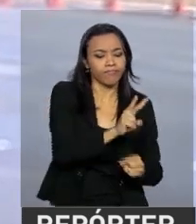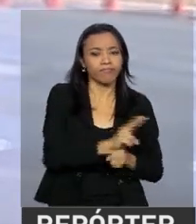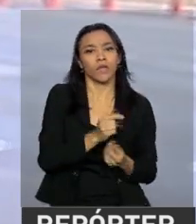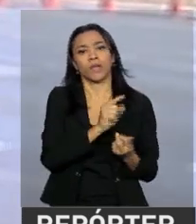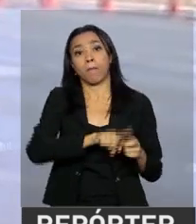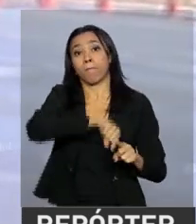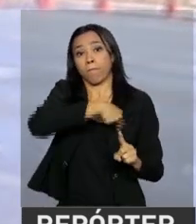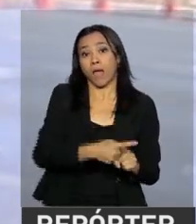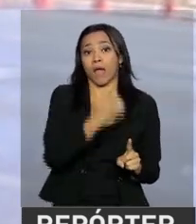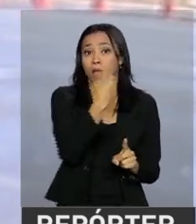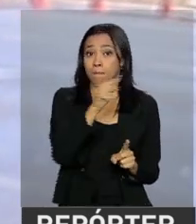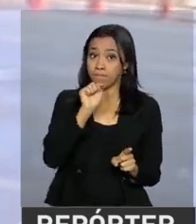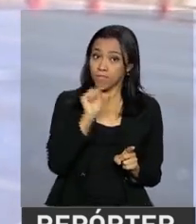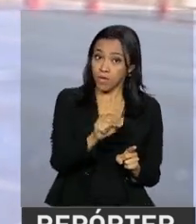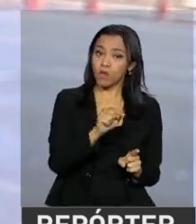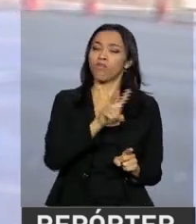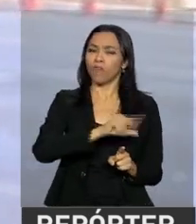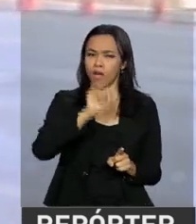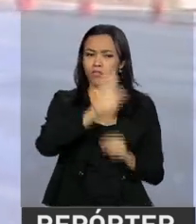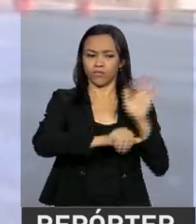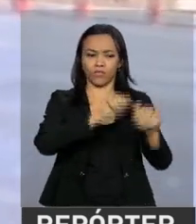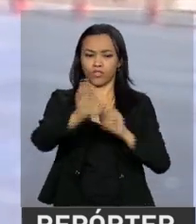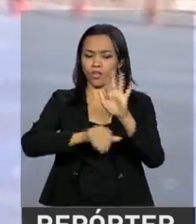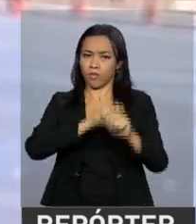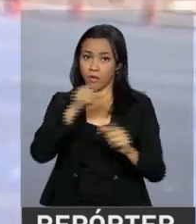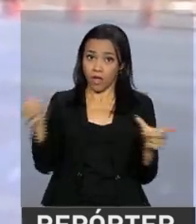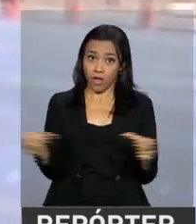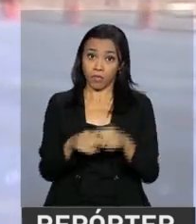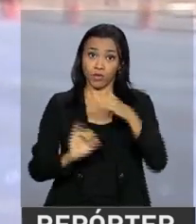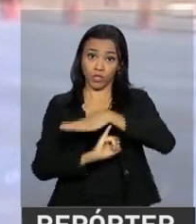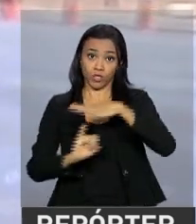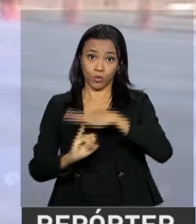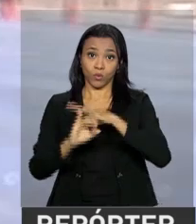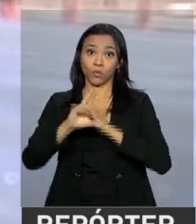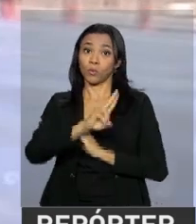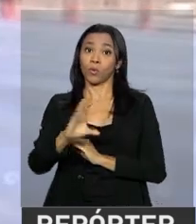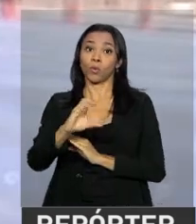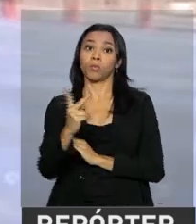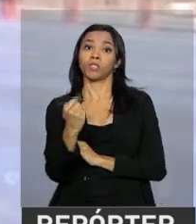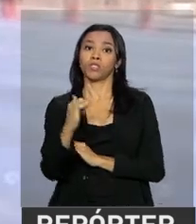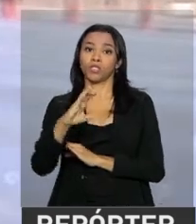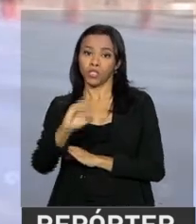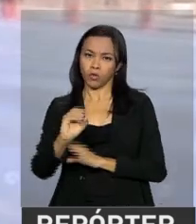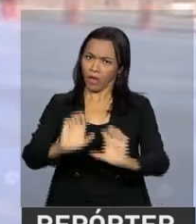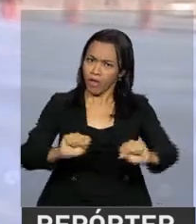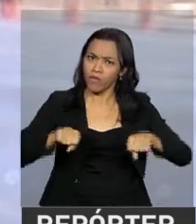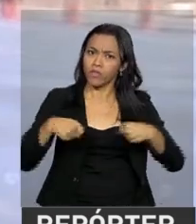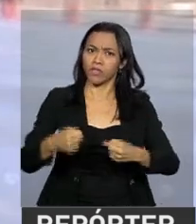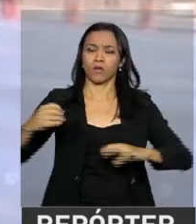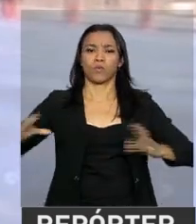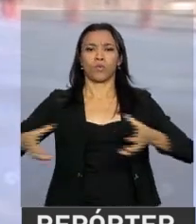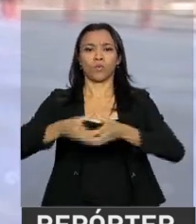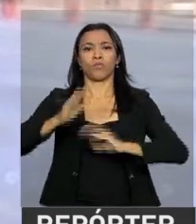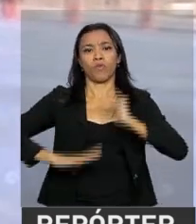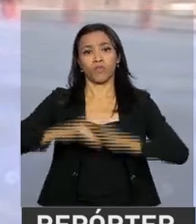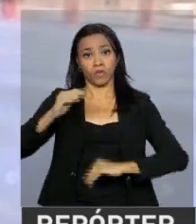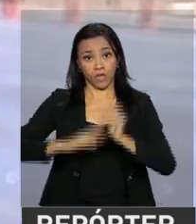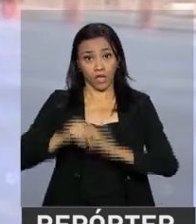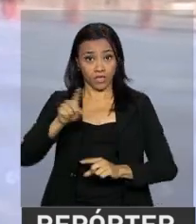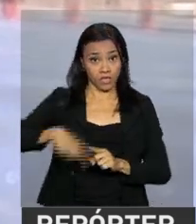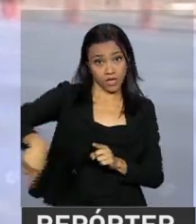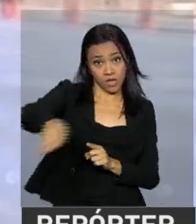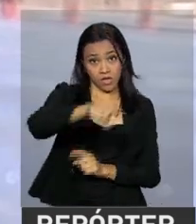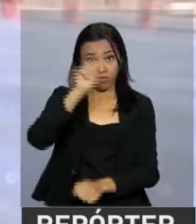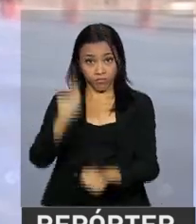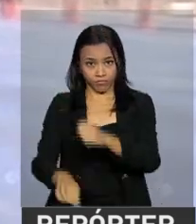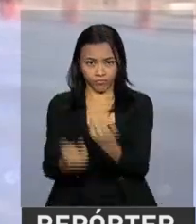outros 1.000 devem ser recrutados pelo Instituto Chico Mendes para reforçar as equipes. O Previfogo, vinculado ao